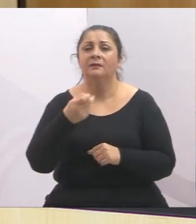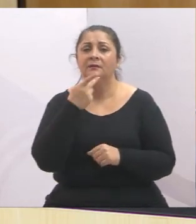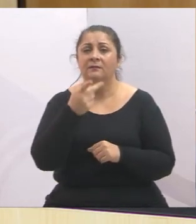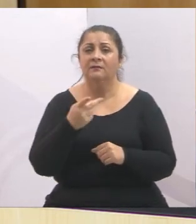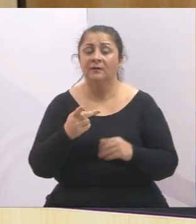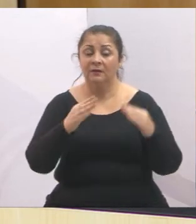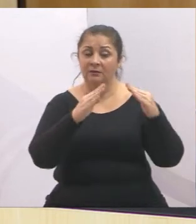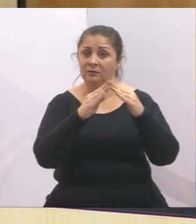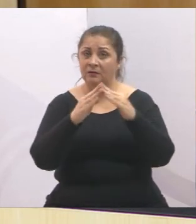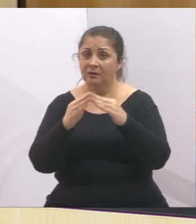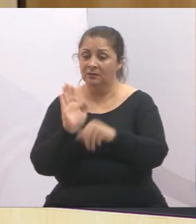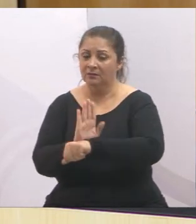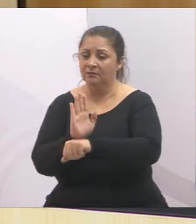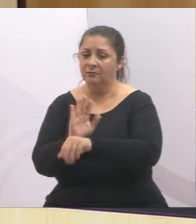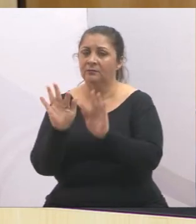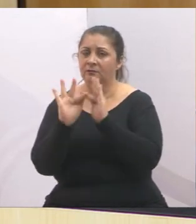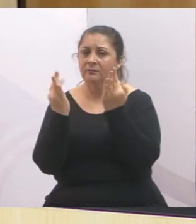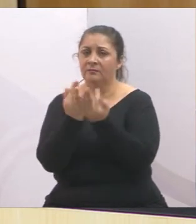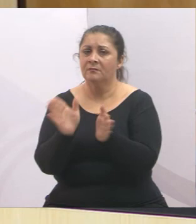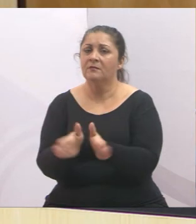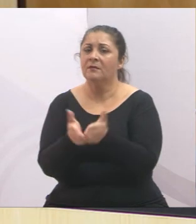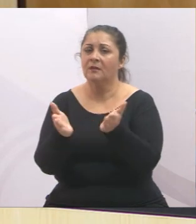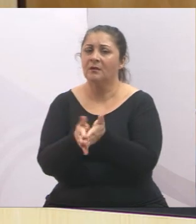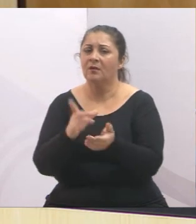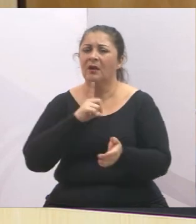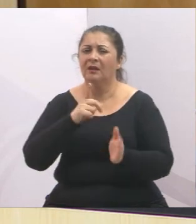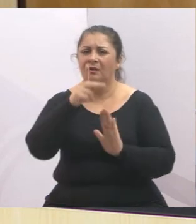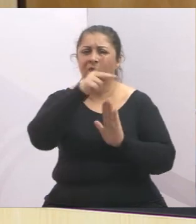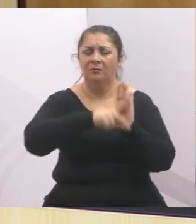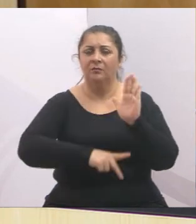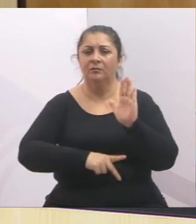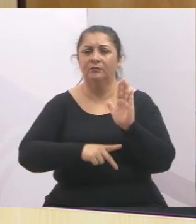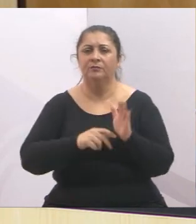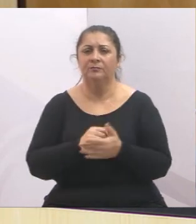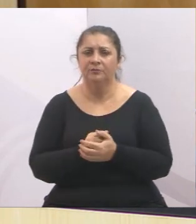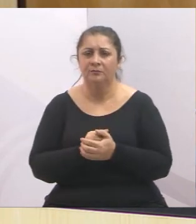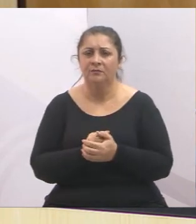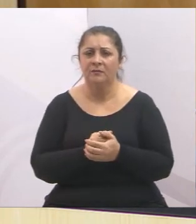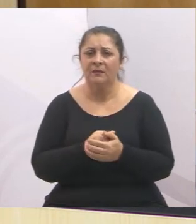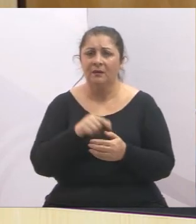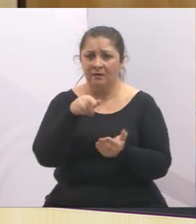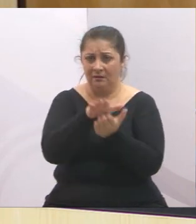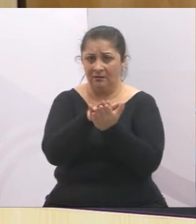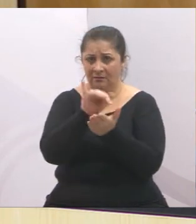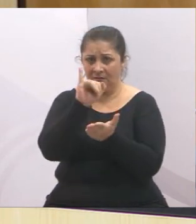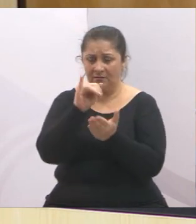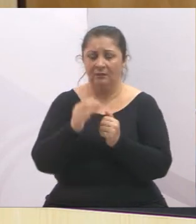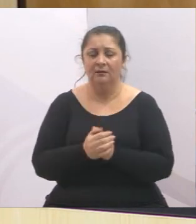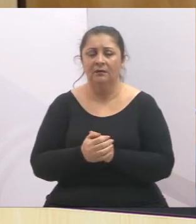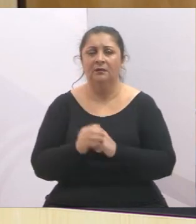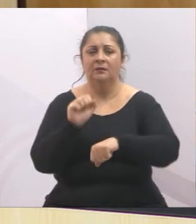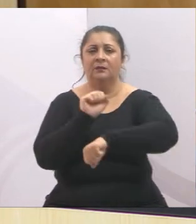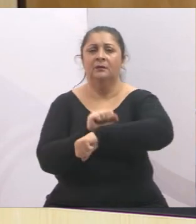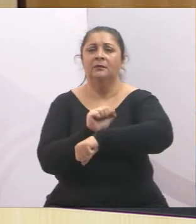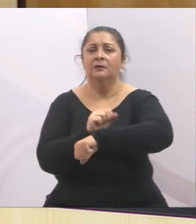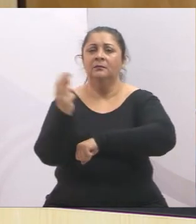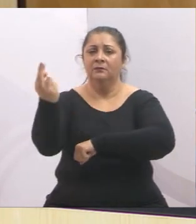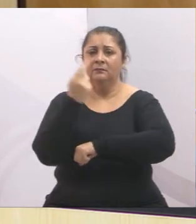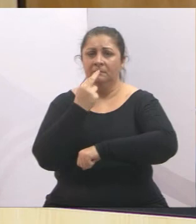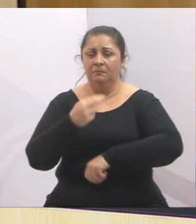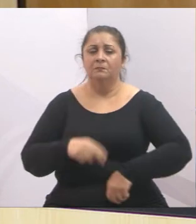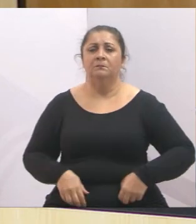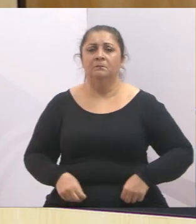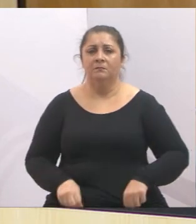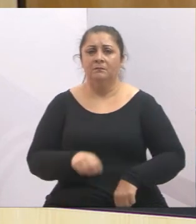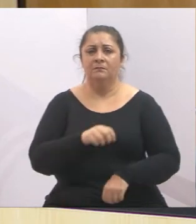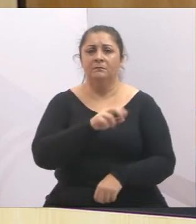interesse social, há projeção de projeto de construção de moradias populares na cidade de Jacareí? Ao aguardo de manifestação, subscrevemos.